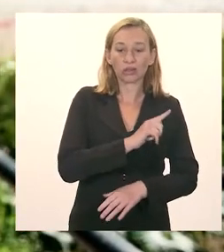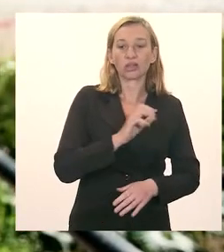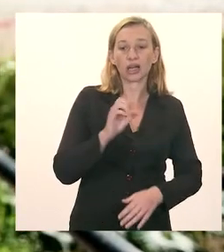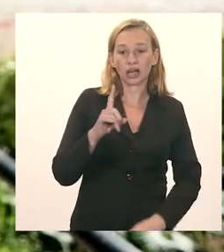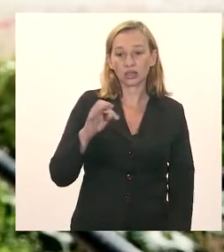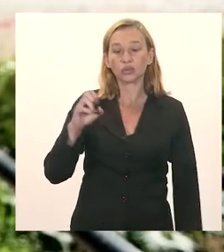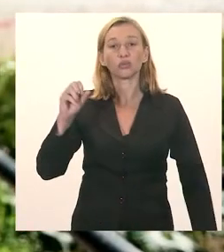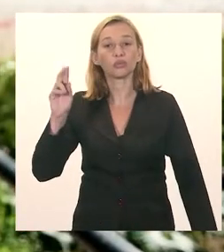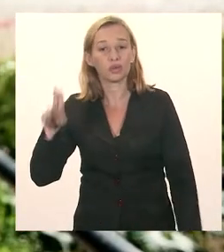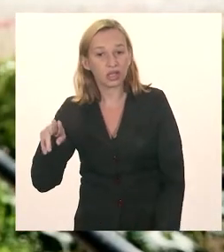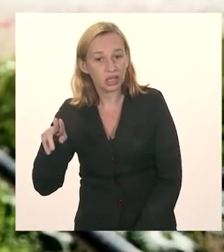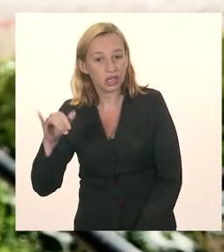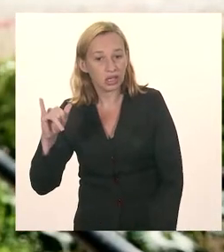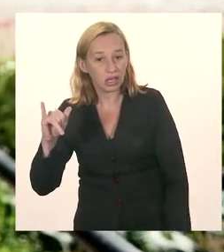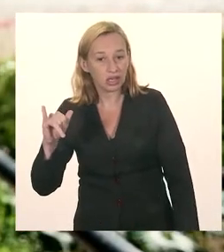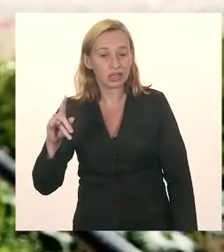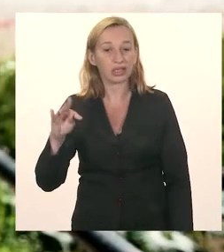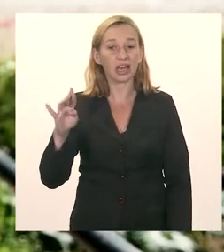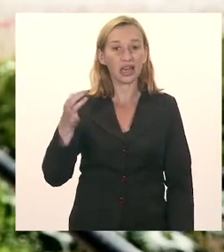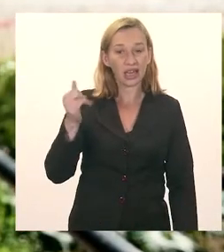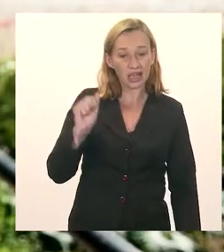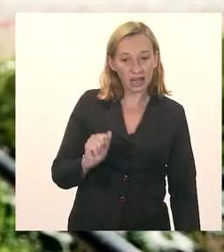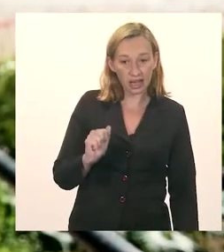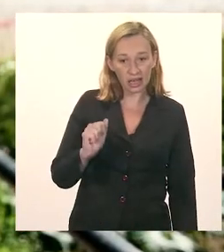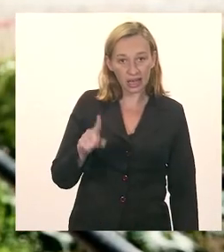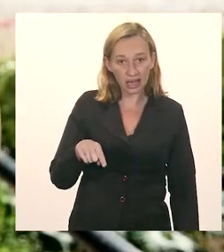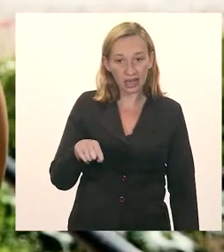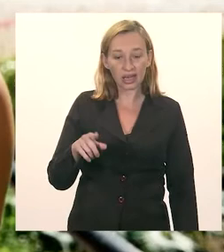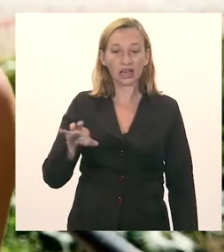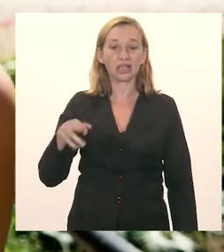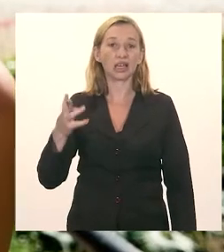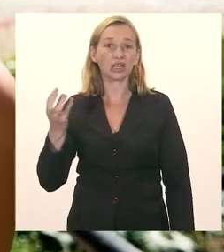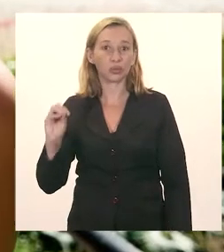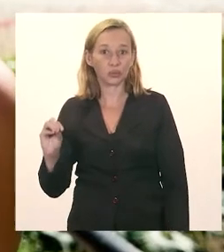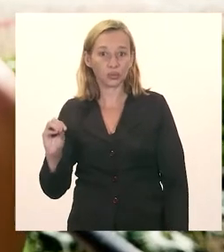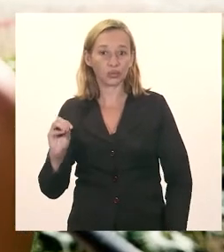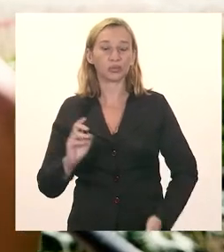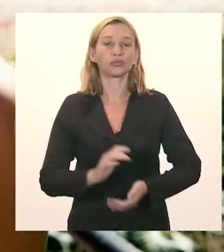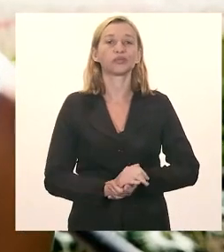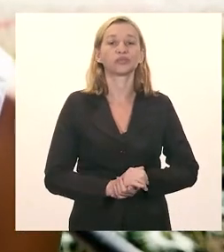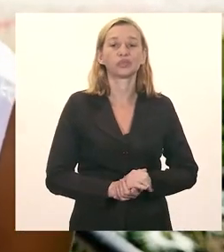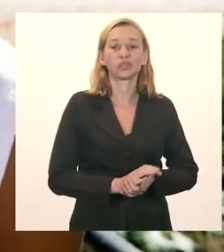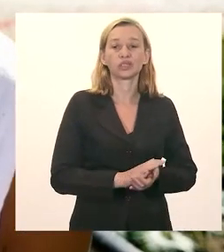Cacumbi, Taiera, Reisado,